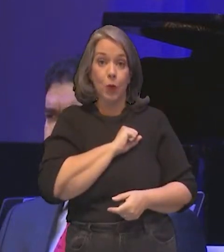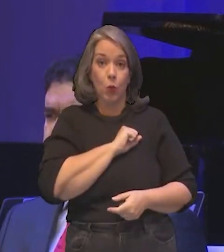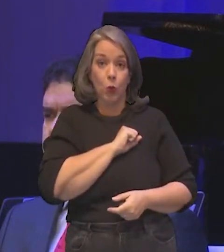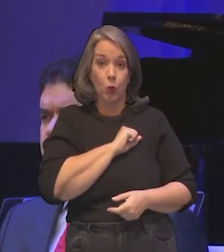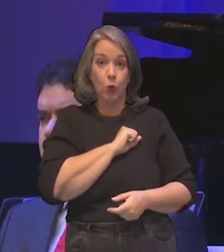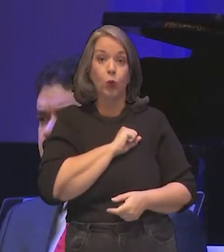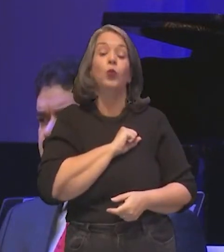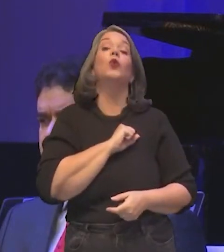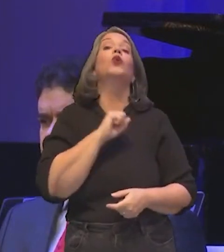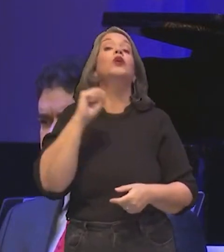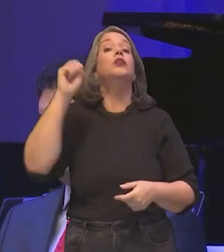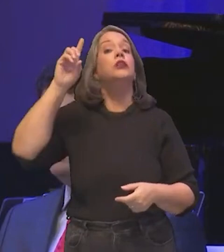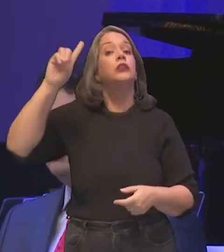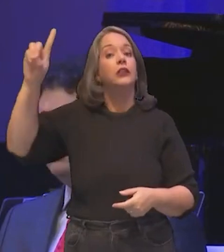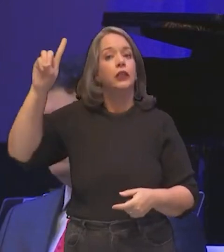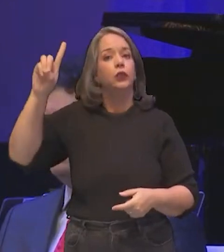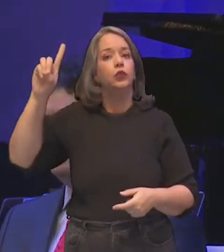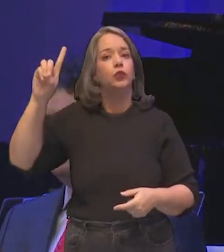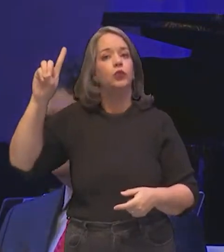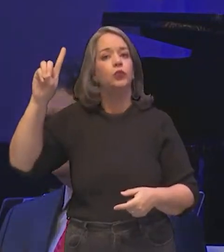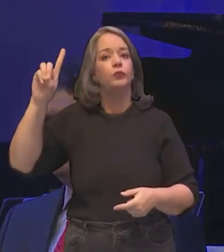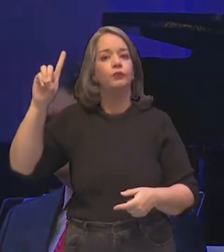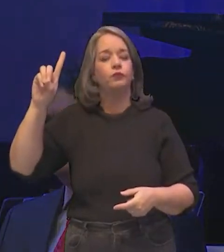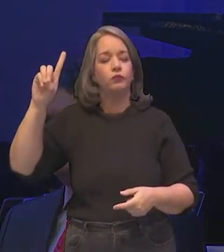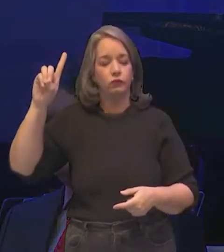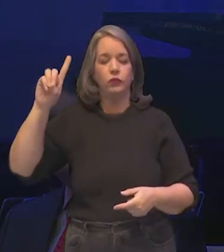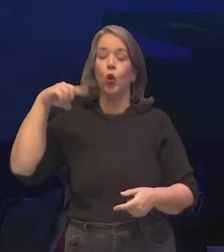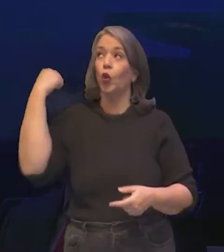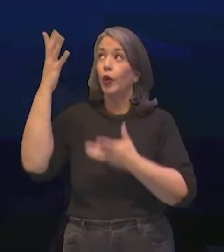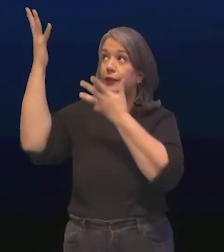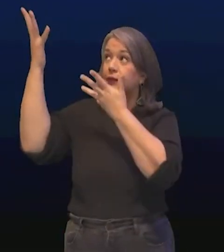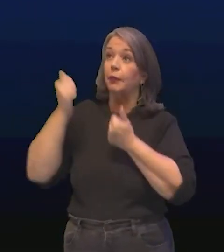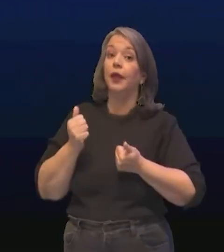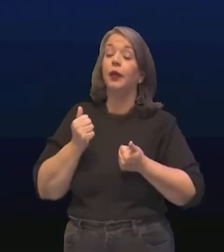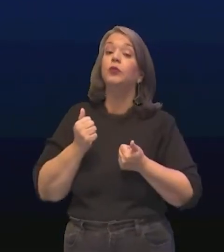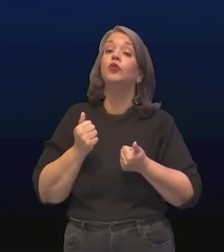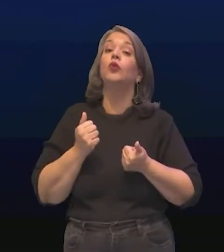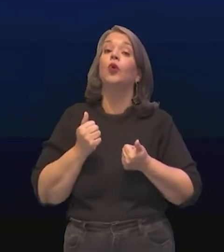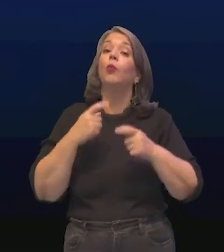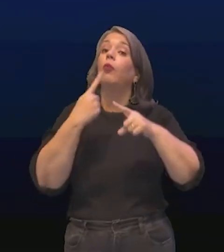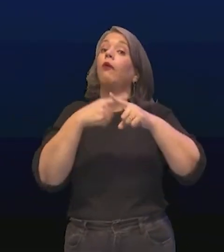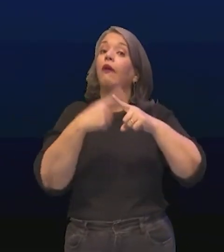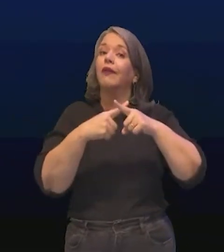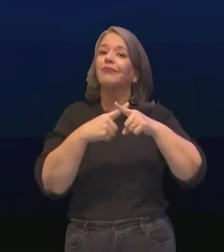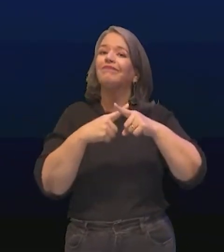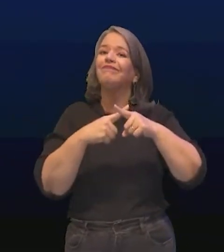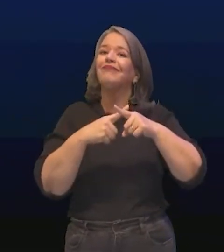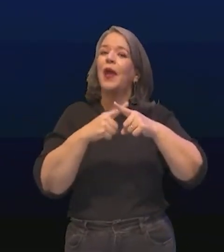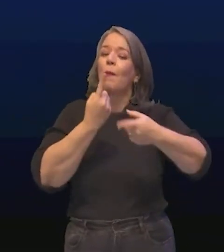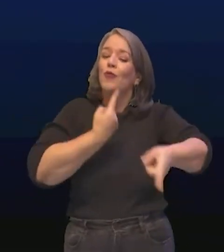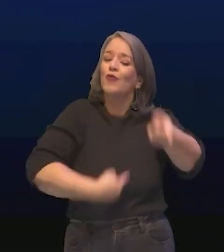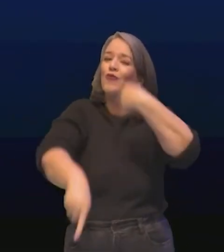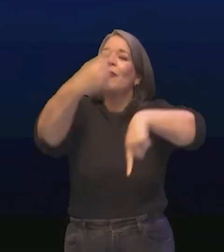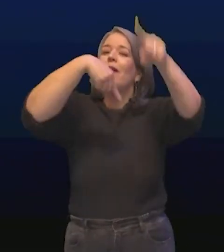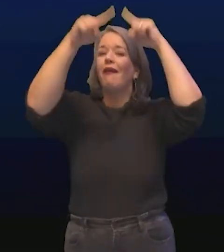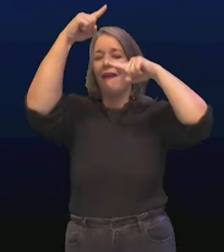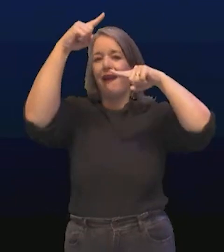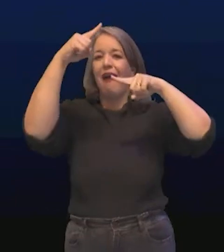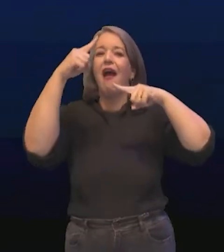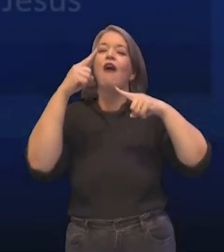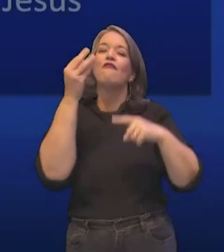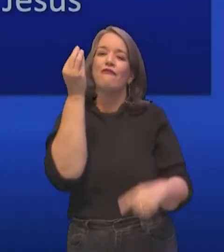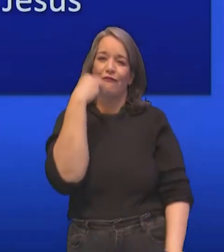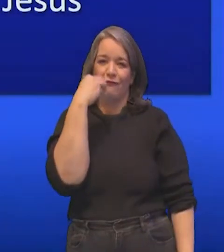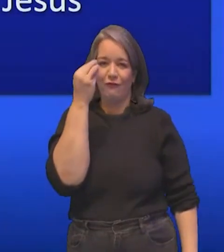superarmos fragilidades. O texto segue e no versículo 6 ele diz o seguinte: para